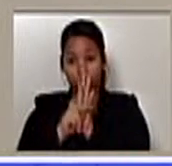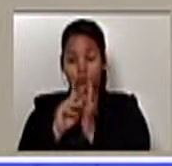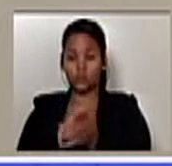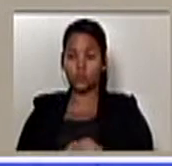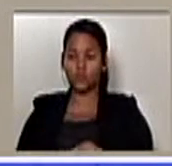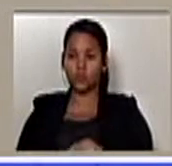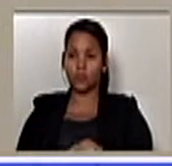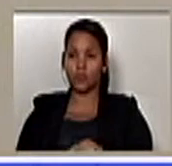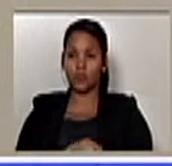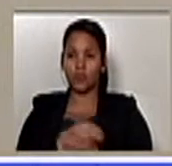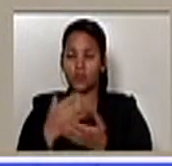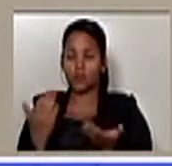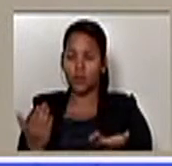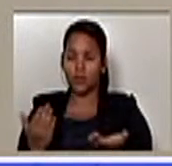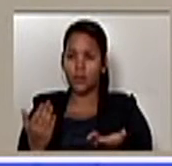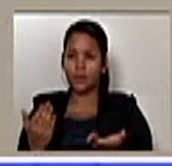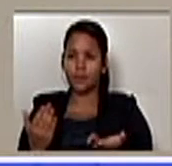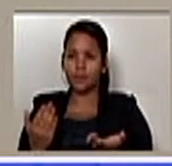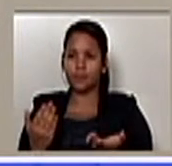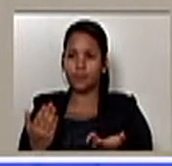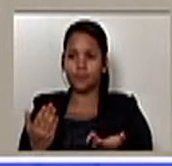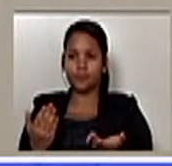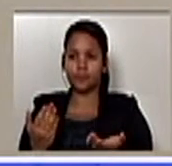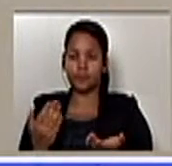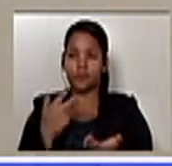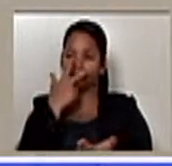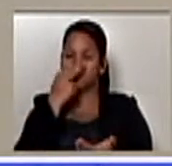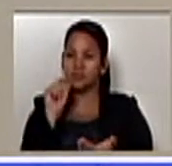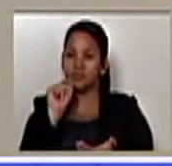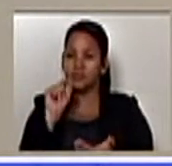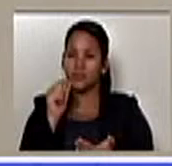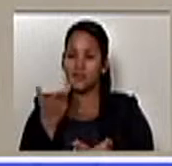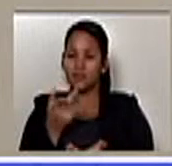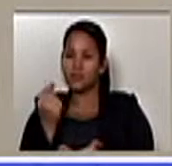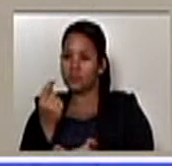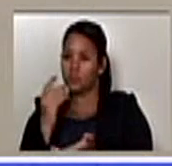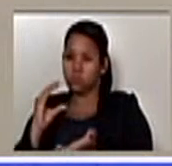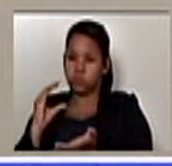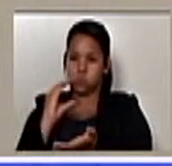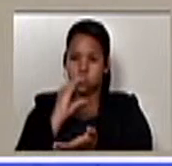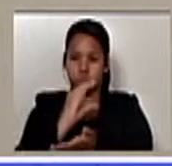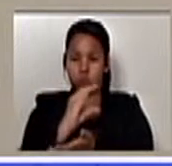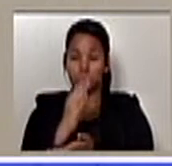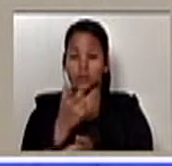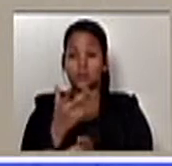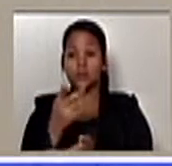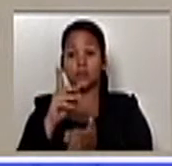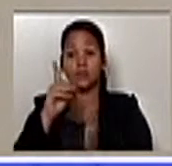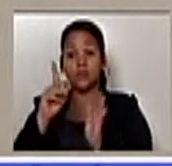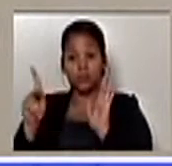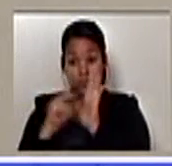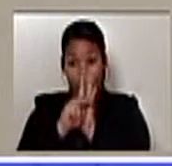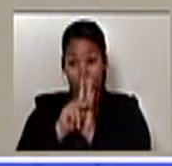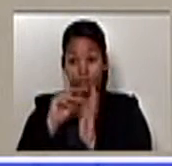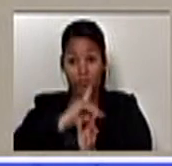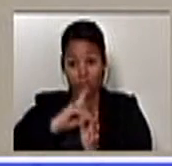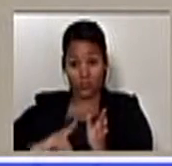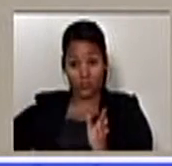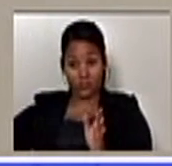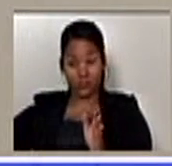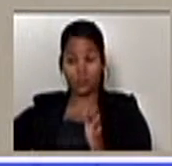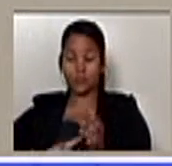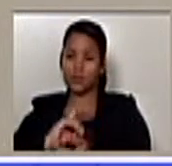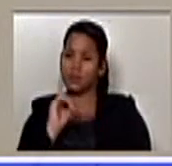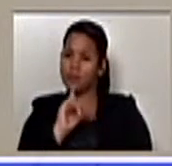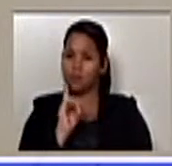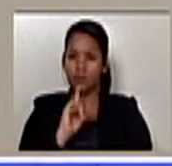os parlamentares. É preciso que seja esclarecido isso. As emendas parlamentares são emendas